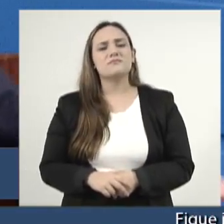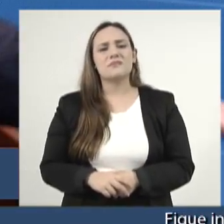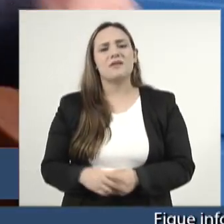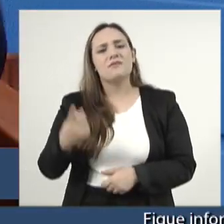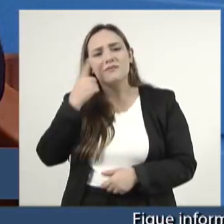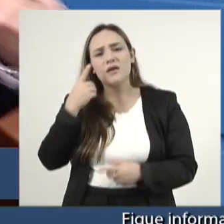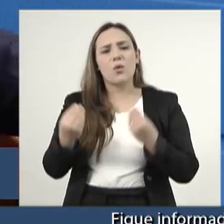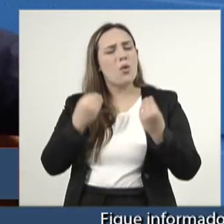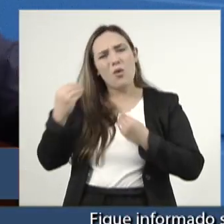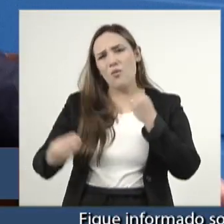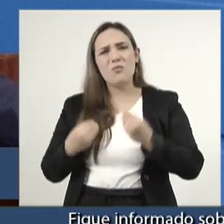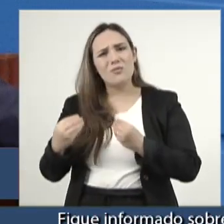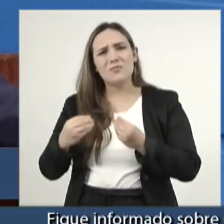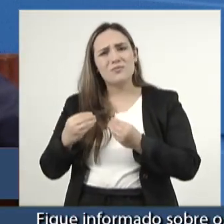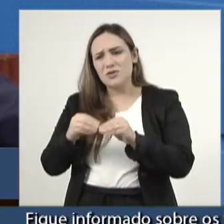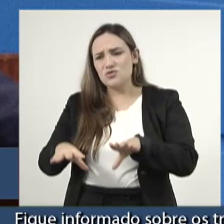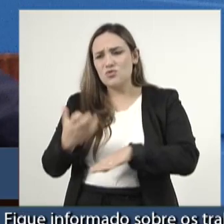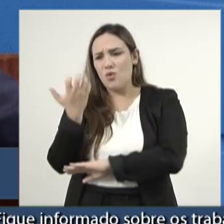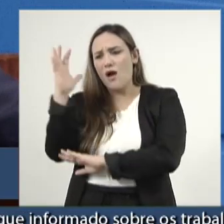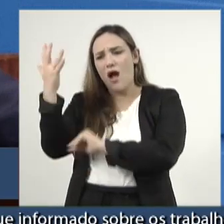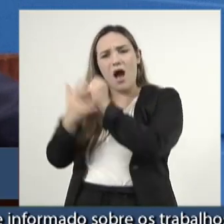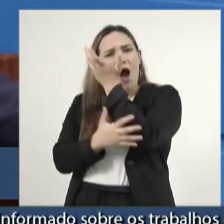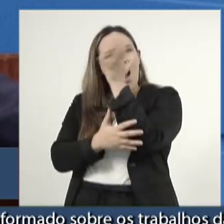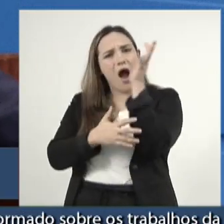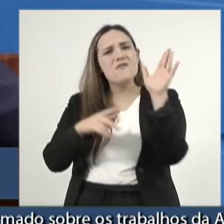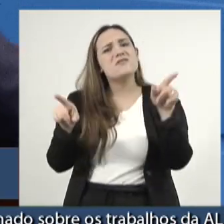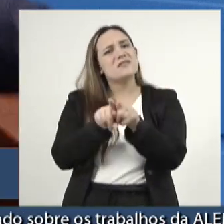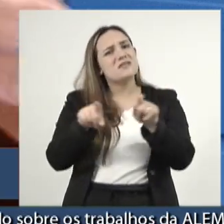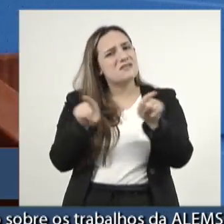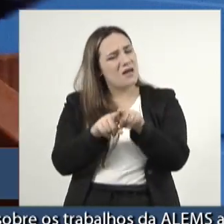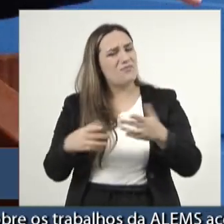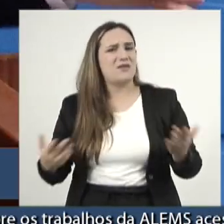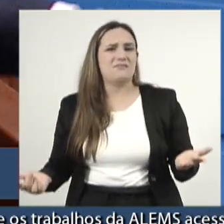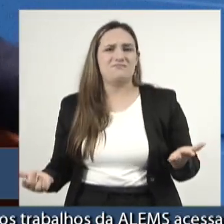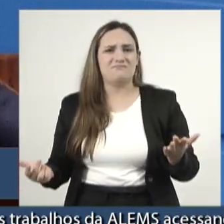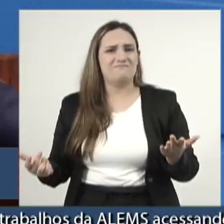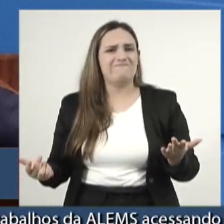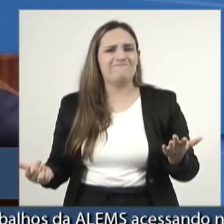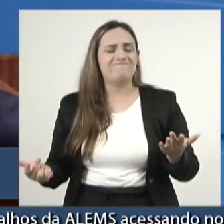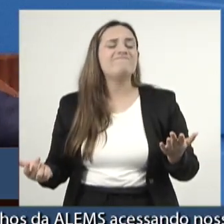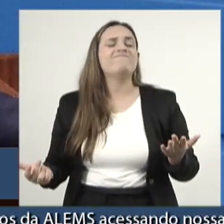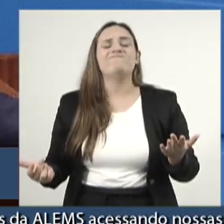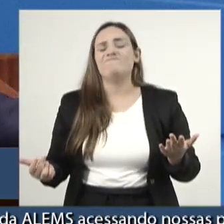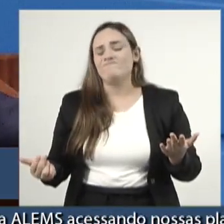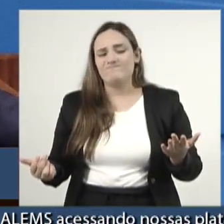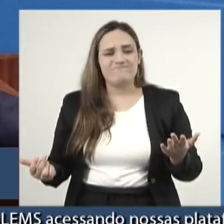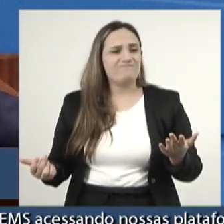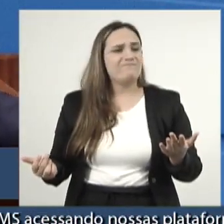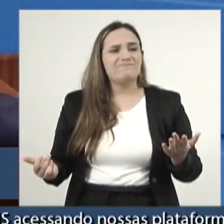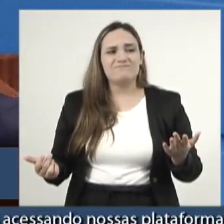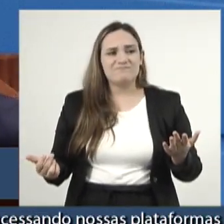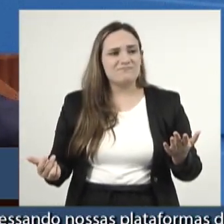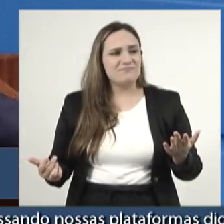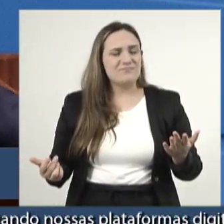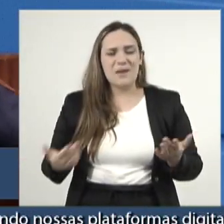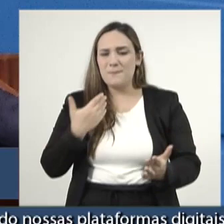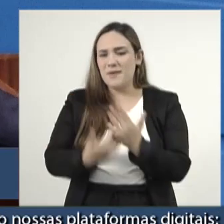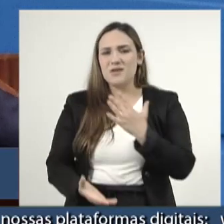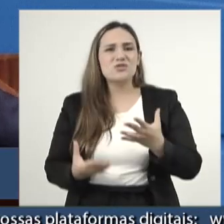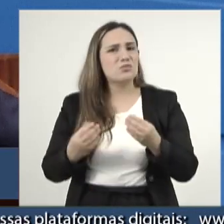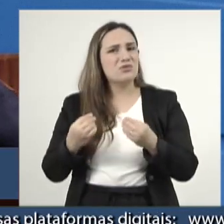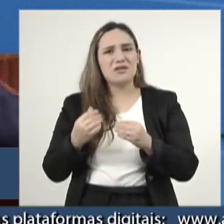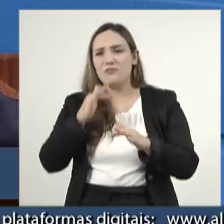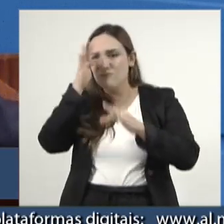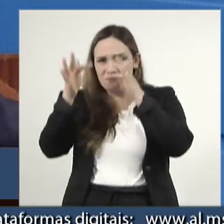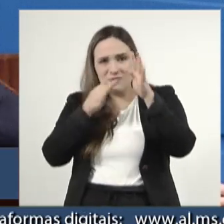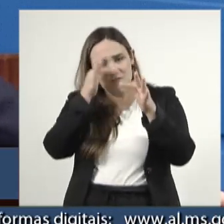a vegetação, ali se consome muita biodiversidade, né, que